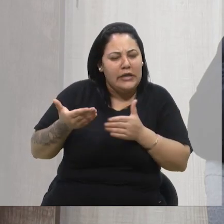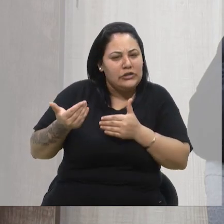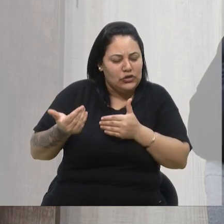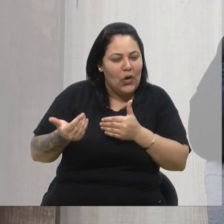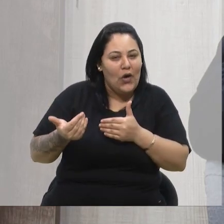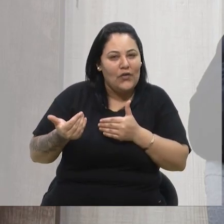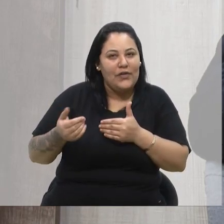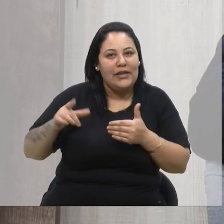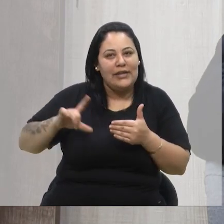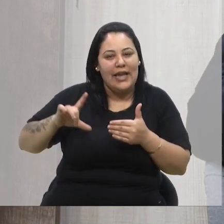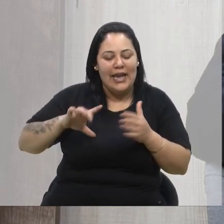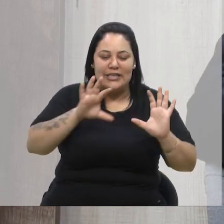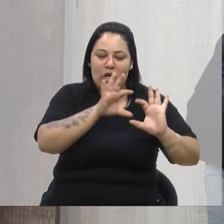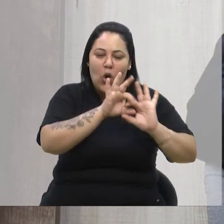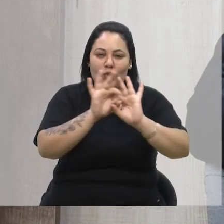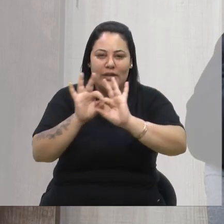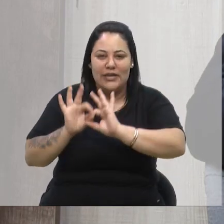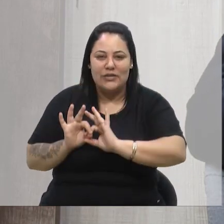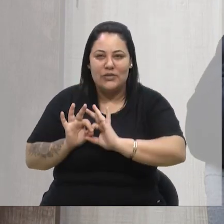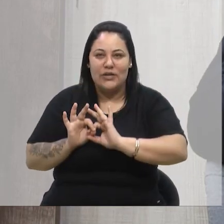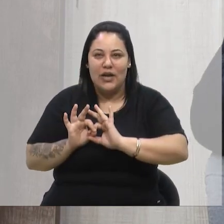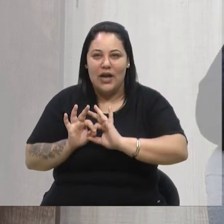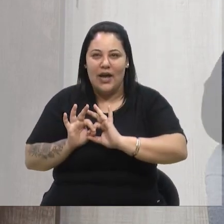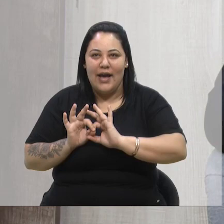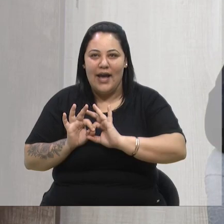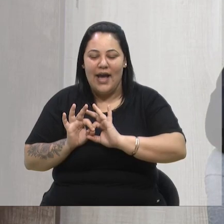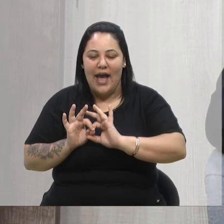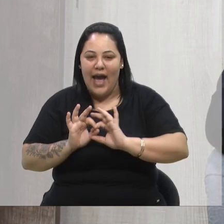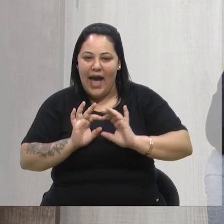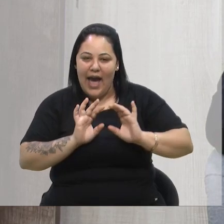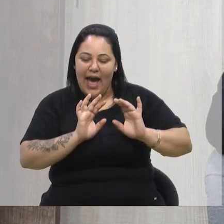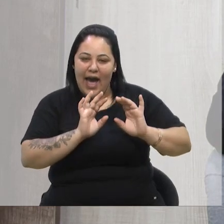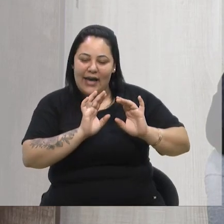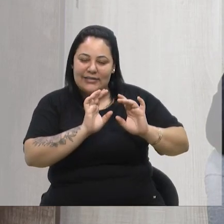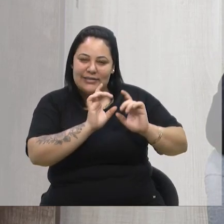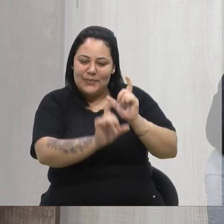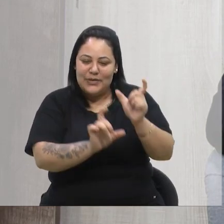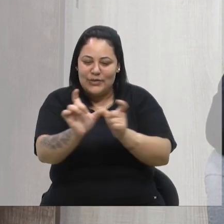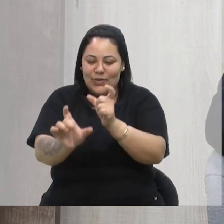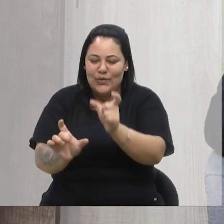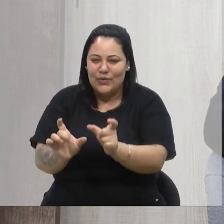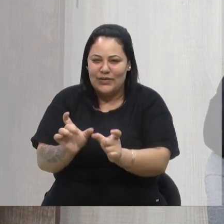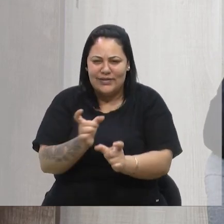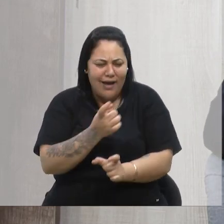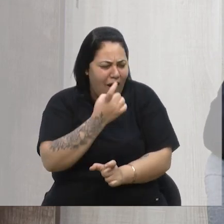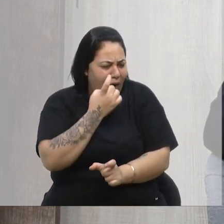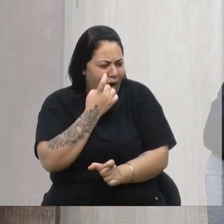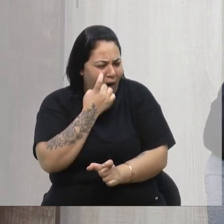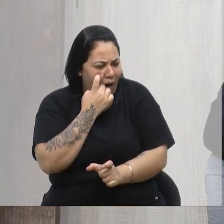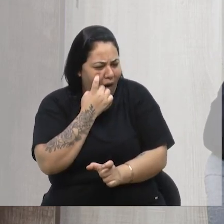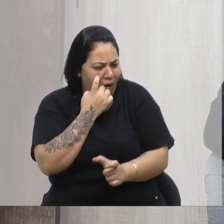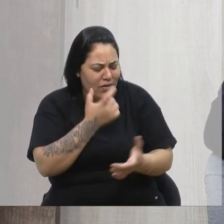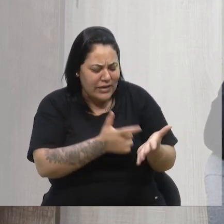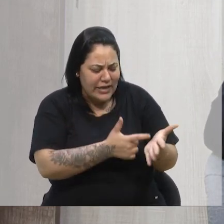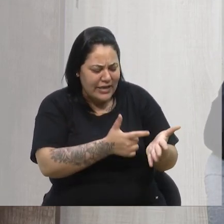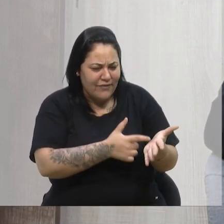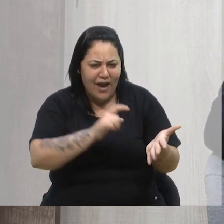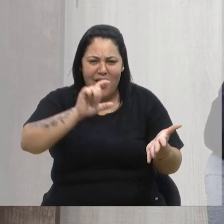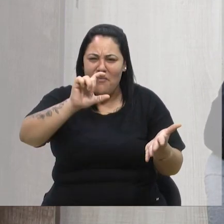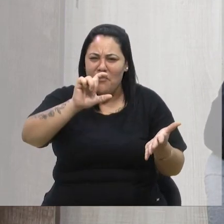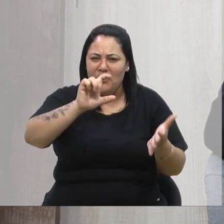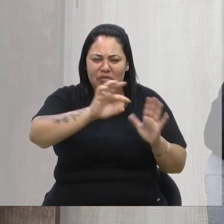para isso. As pessoas, aparentemente, quando não estão muito familiarizadas, olham, mas é pouco texto, é